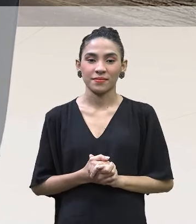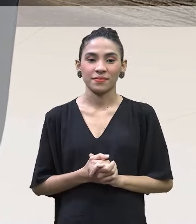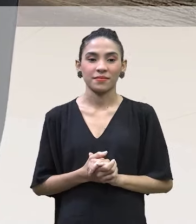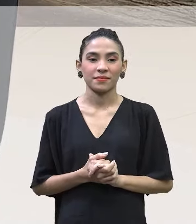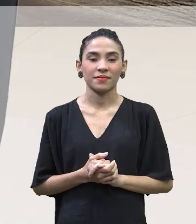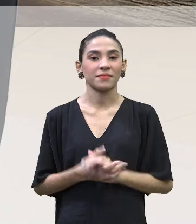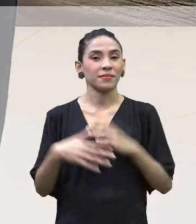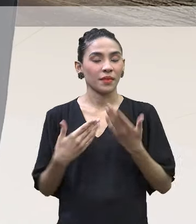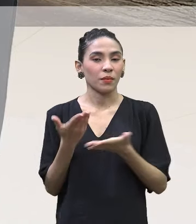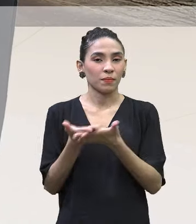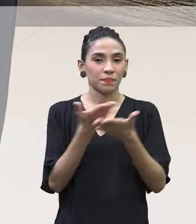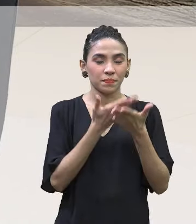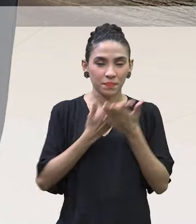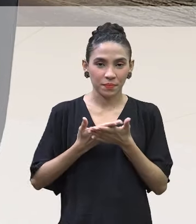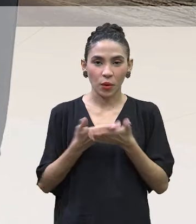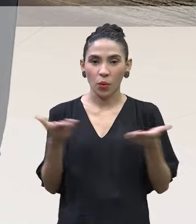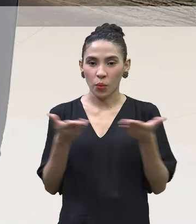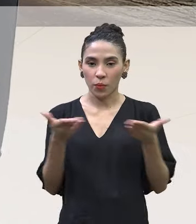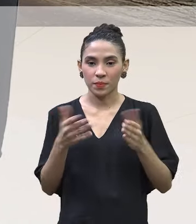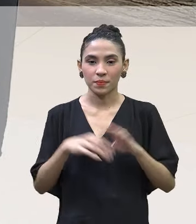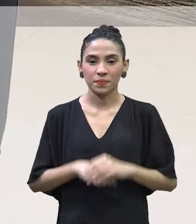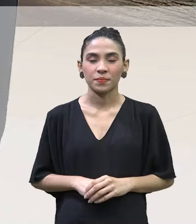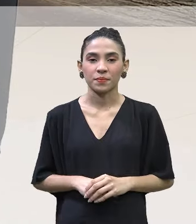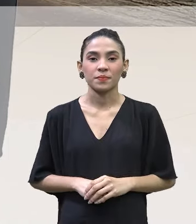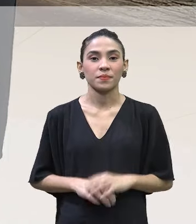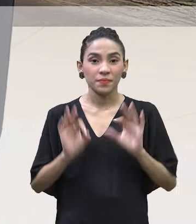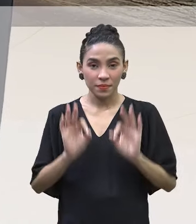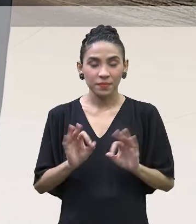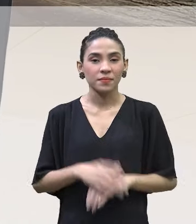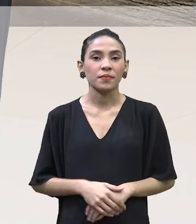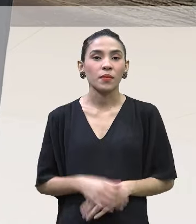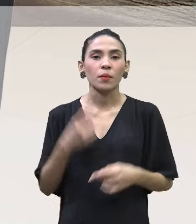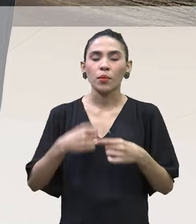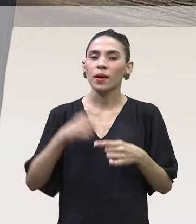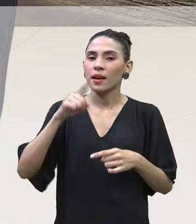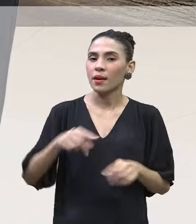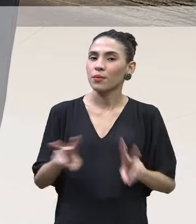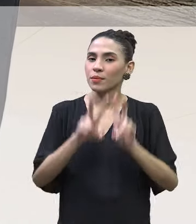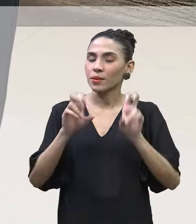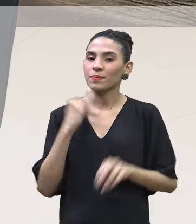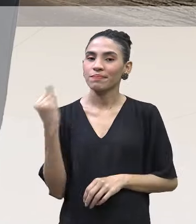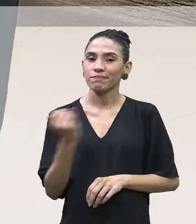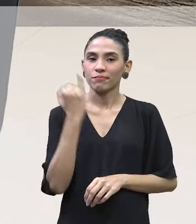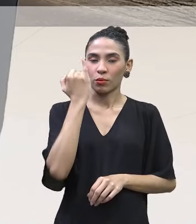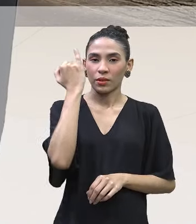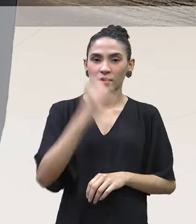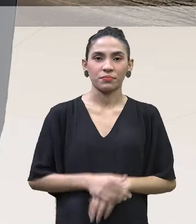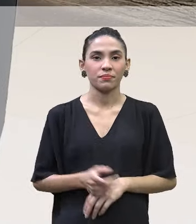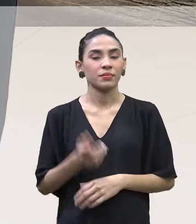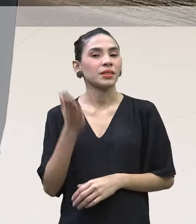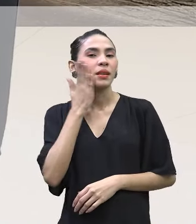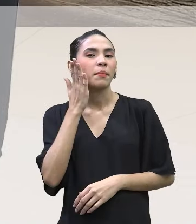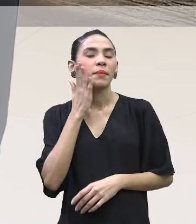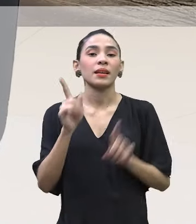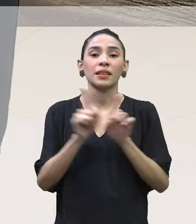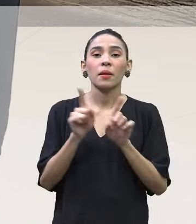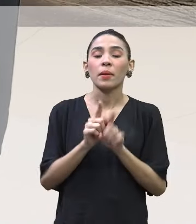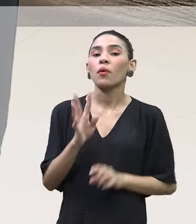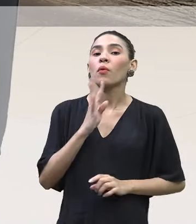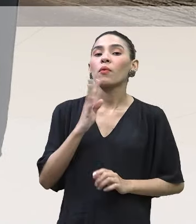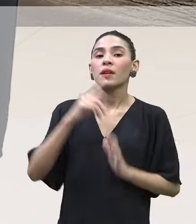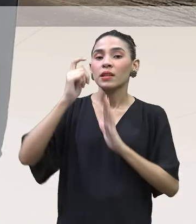aqui aprofundar sobre isso na nossa aula né Professor sim sim até porque é um tema muito importante não é saber conhecer as